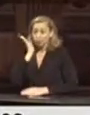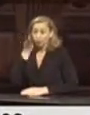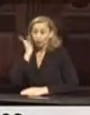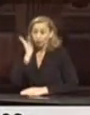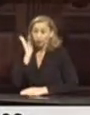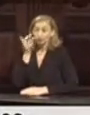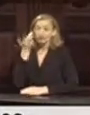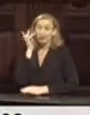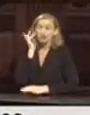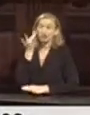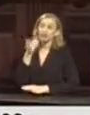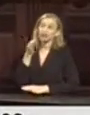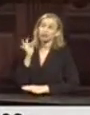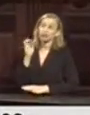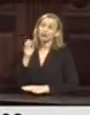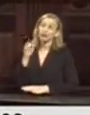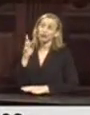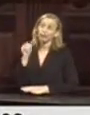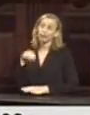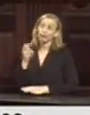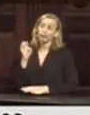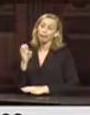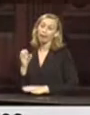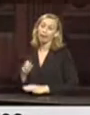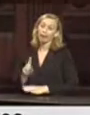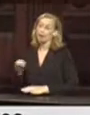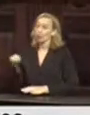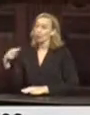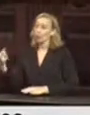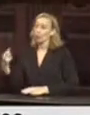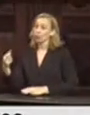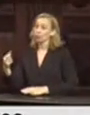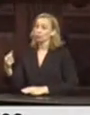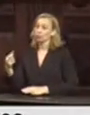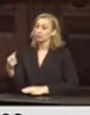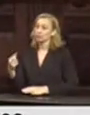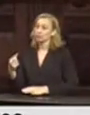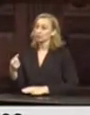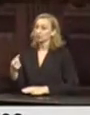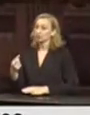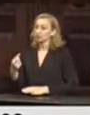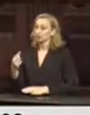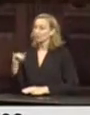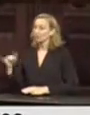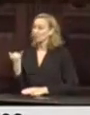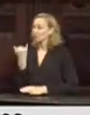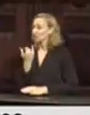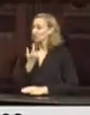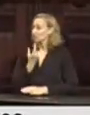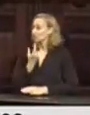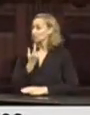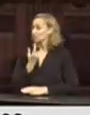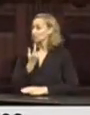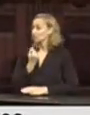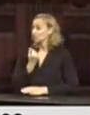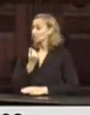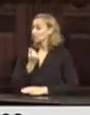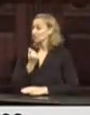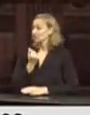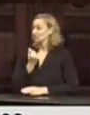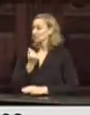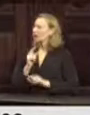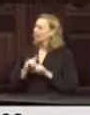que o Temer, que o Moreira não estão tirando proveito político. Mas será que